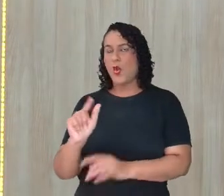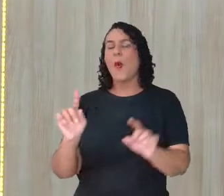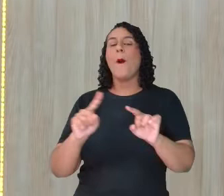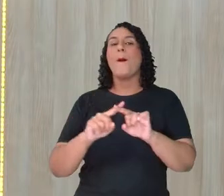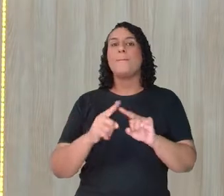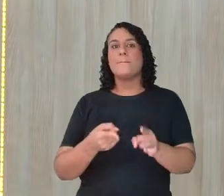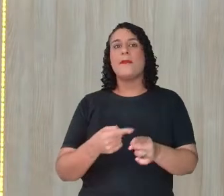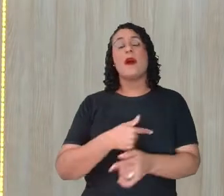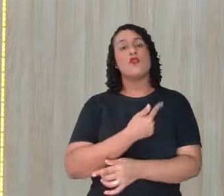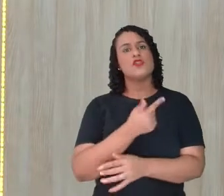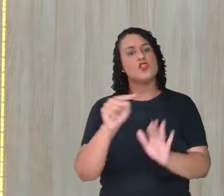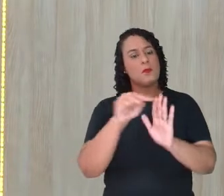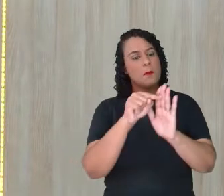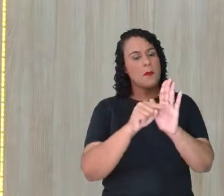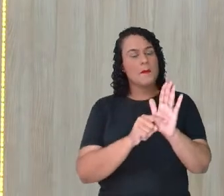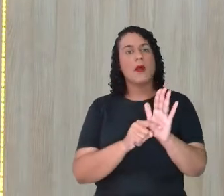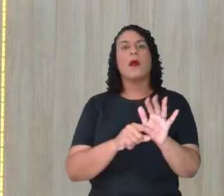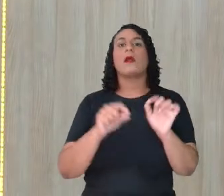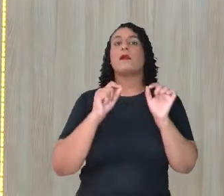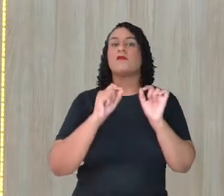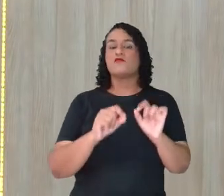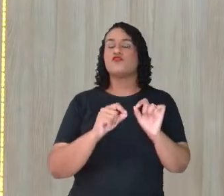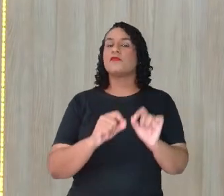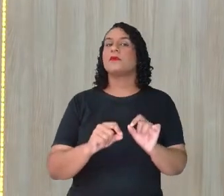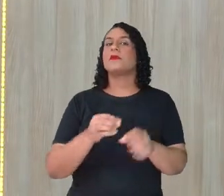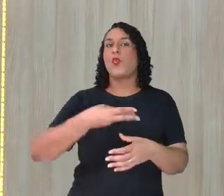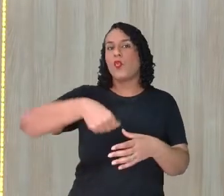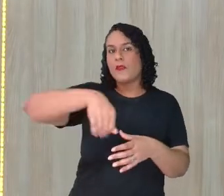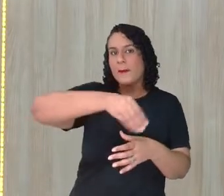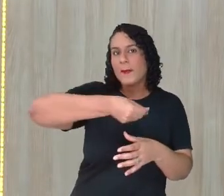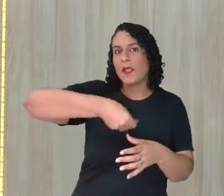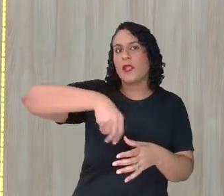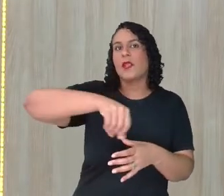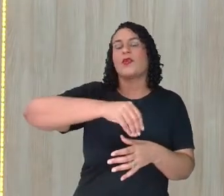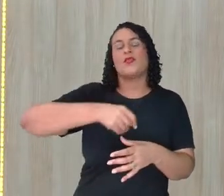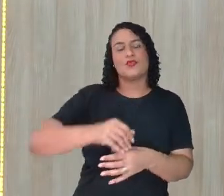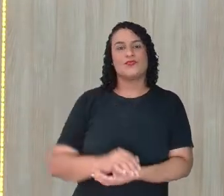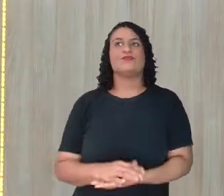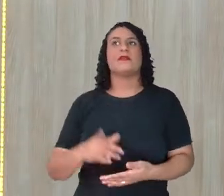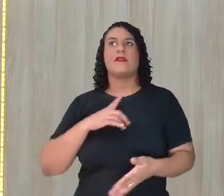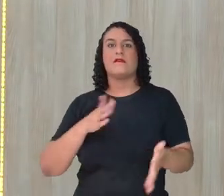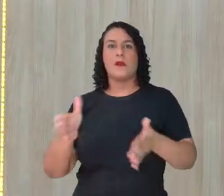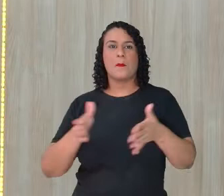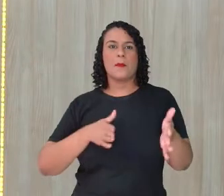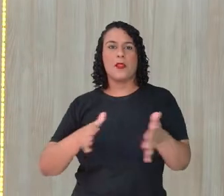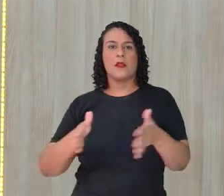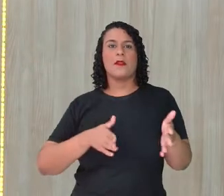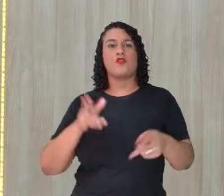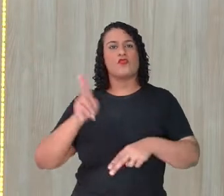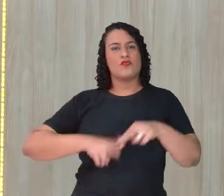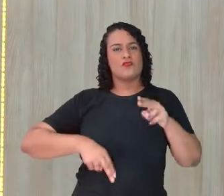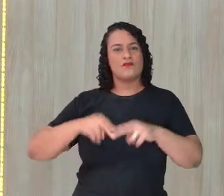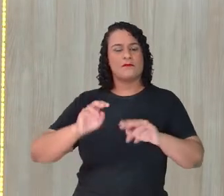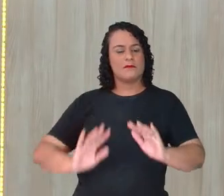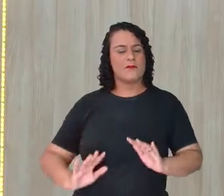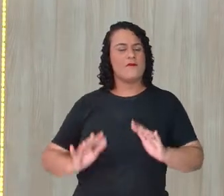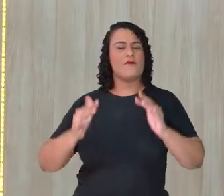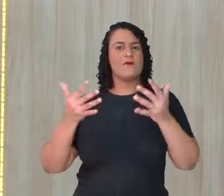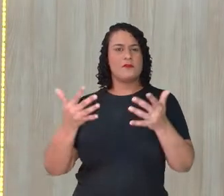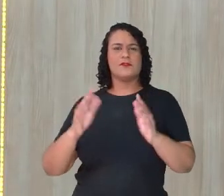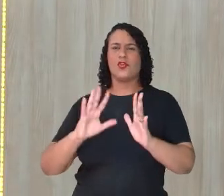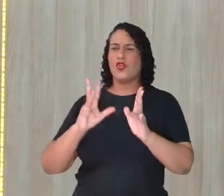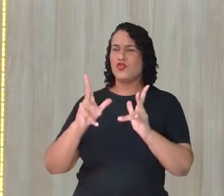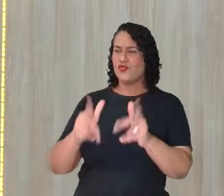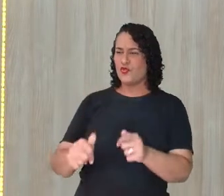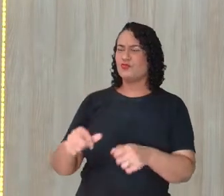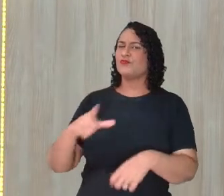gente colocou, são temperos, né? Então, agora a gente passou pelo período do São João, todo mundo deve ter feito